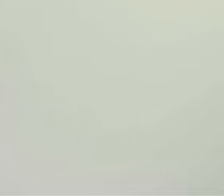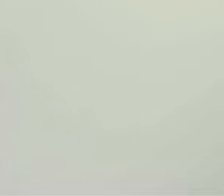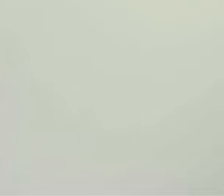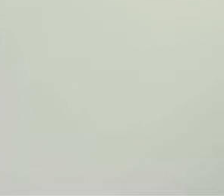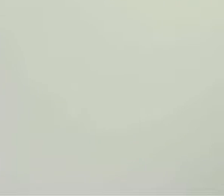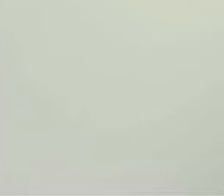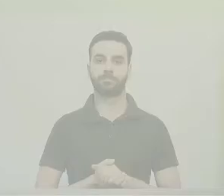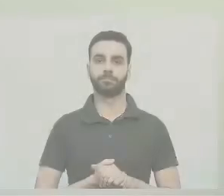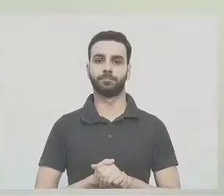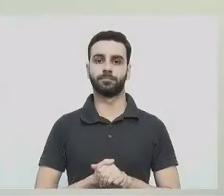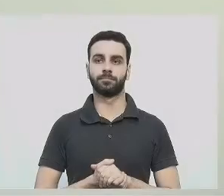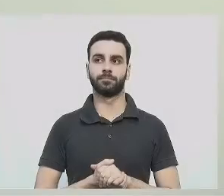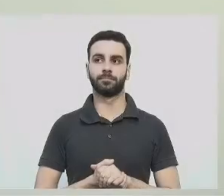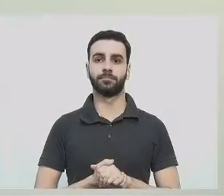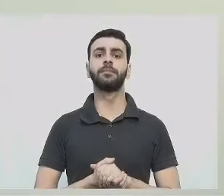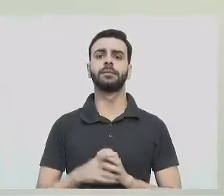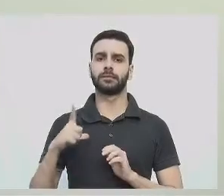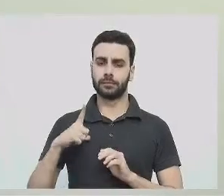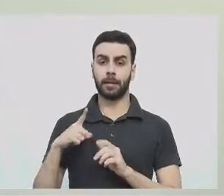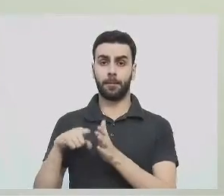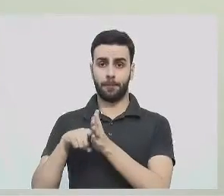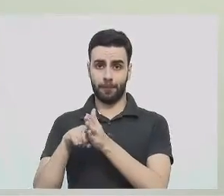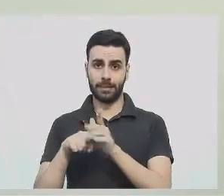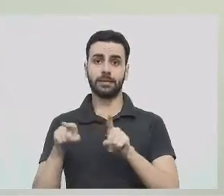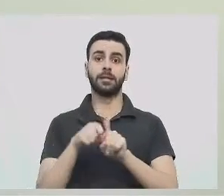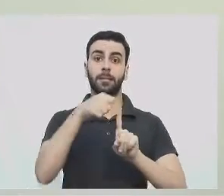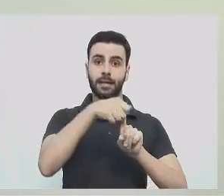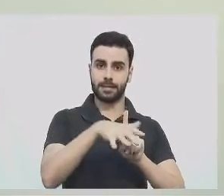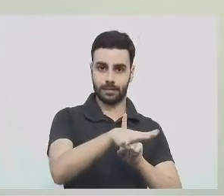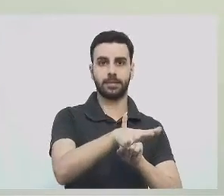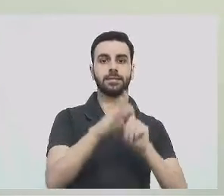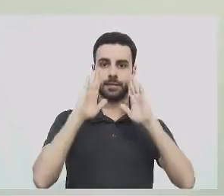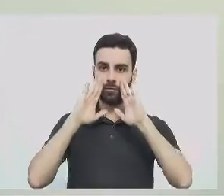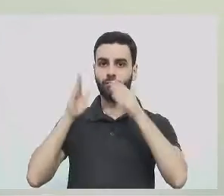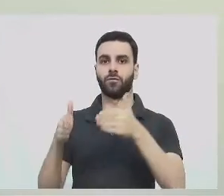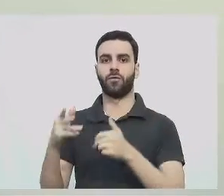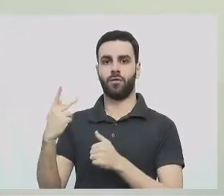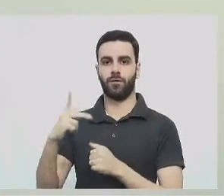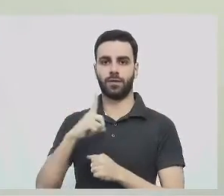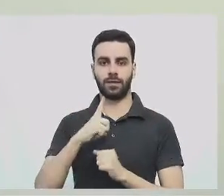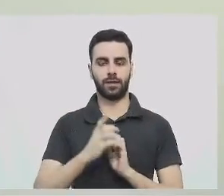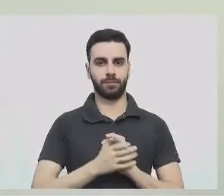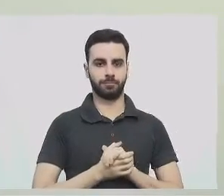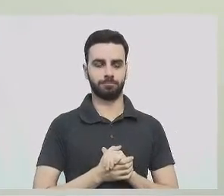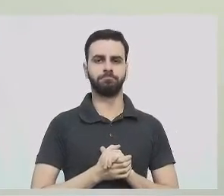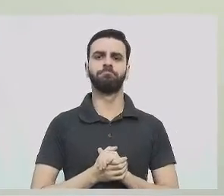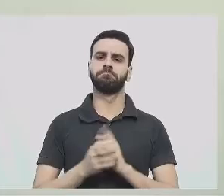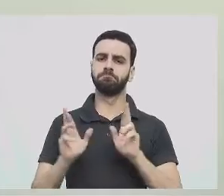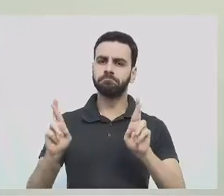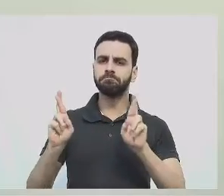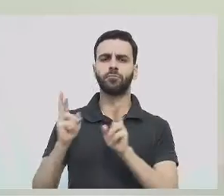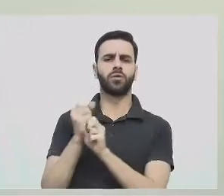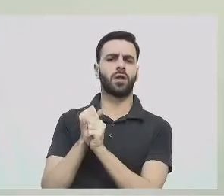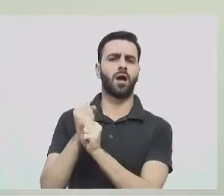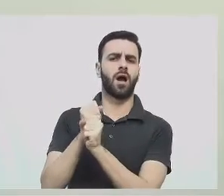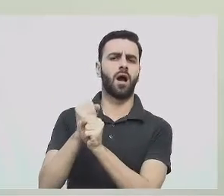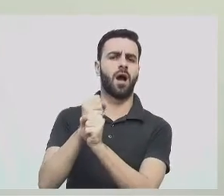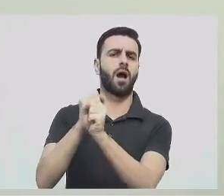da pesquisa, da extensão, que é a preocupação dessa instituição. Vida longa,